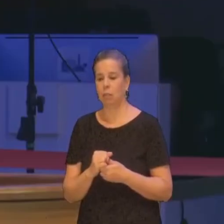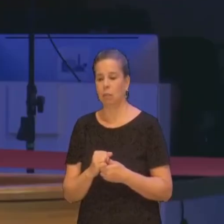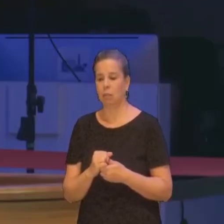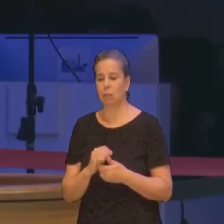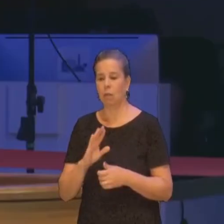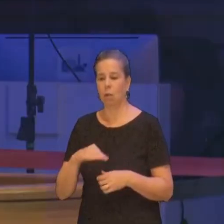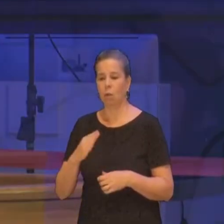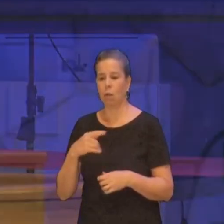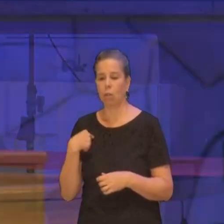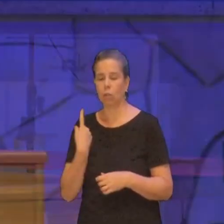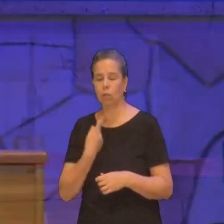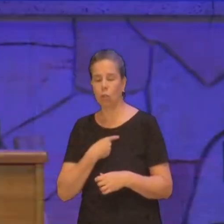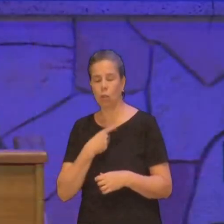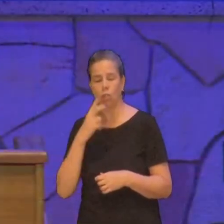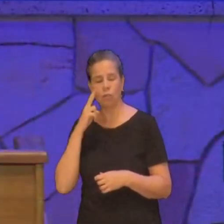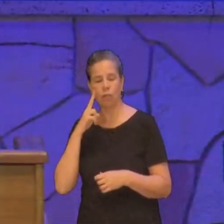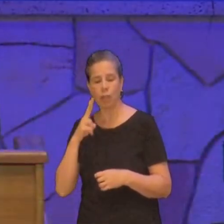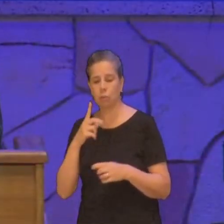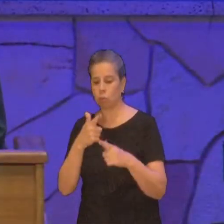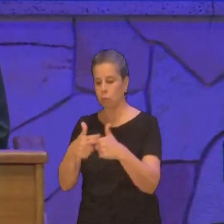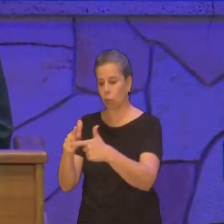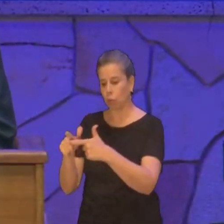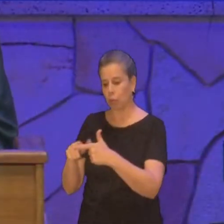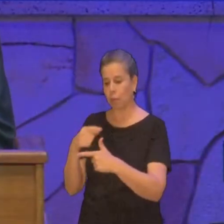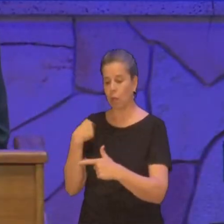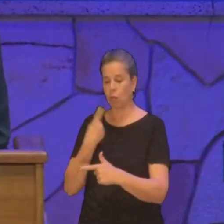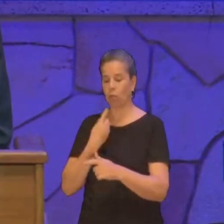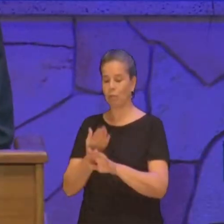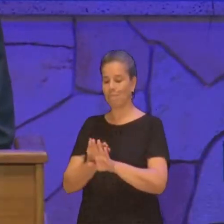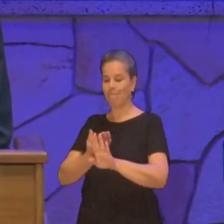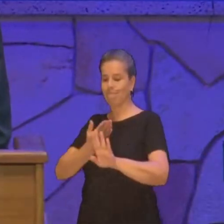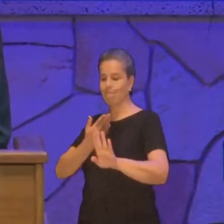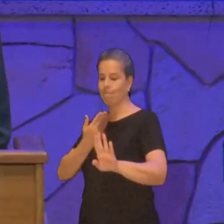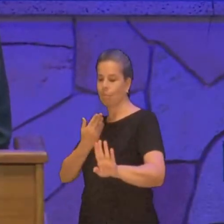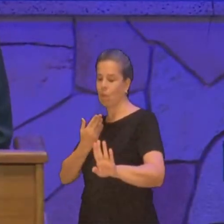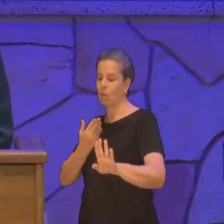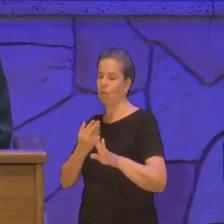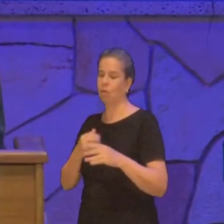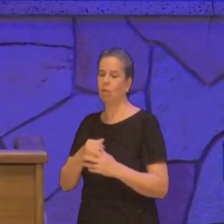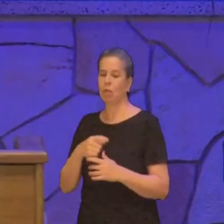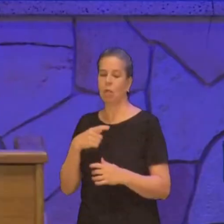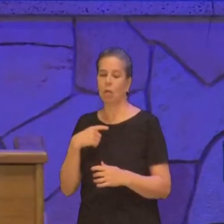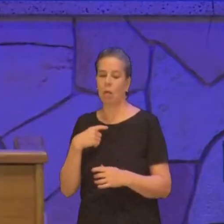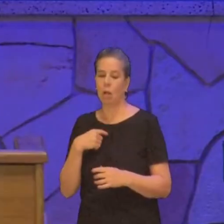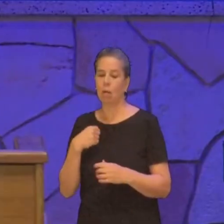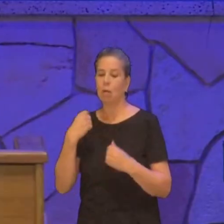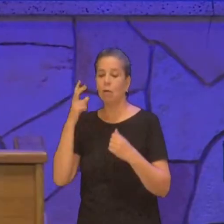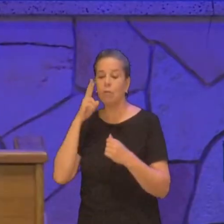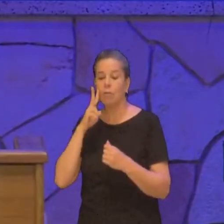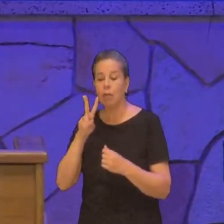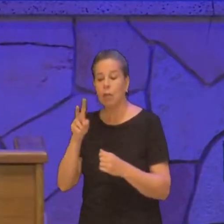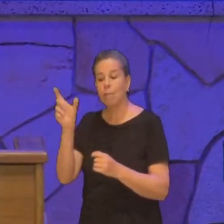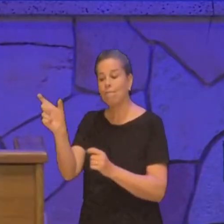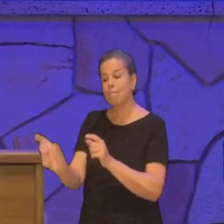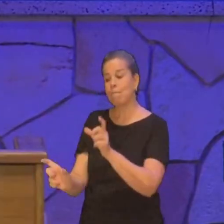Quando a gente vê problema, a gente se afasta, mas quando nós vemos pessoas, nós nos aproximamos. Mais uma